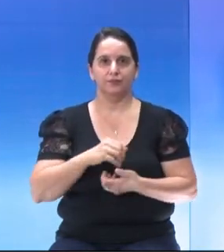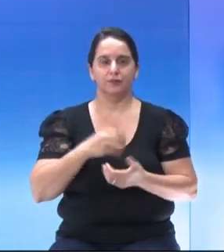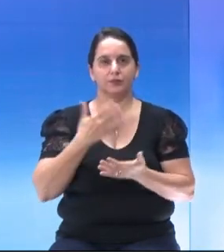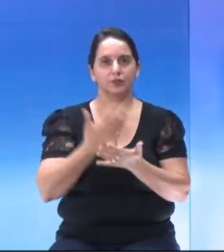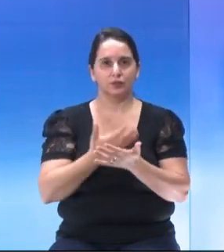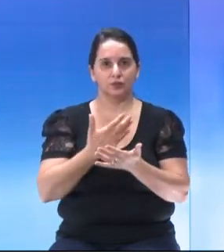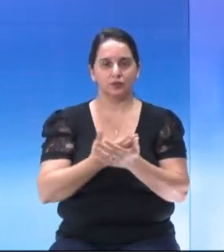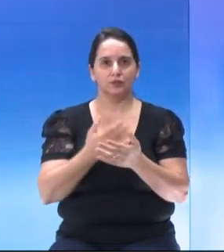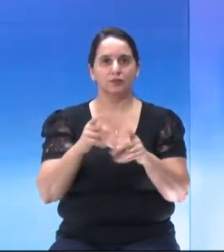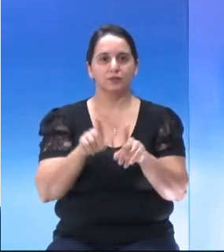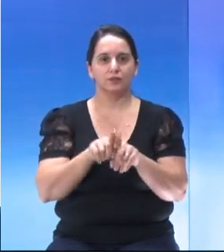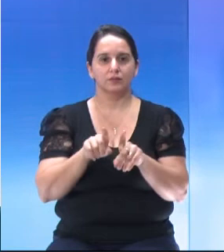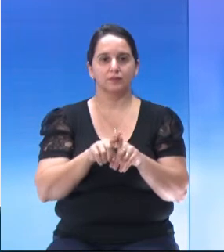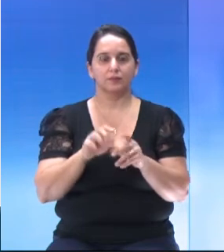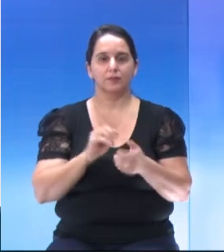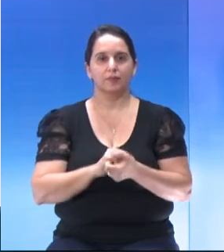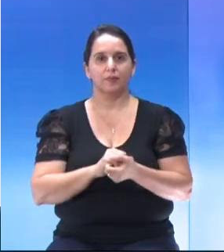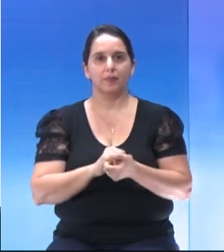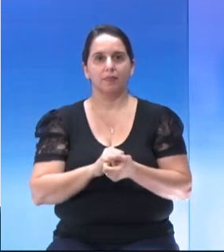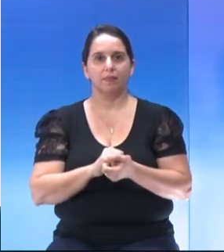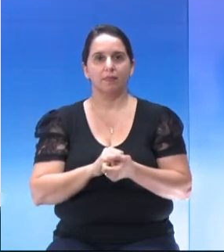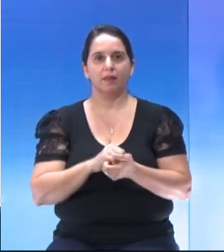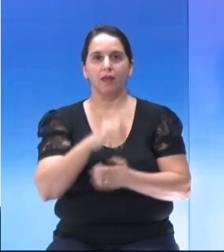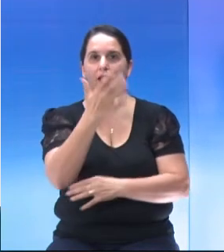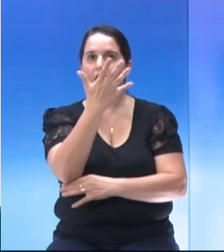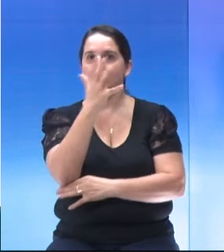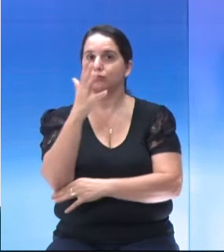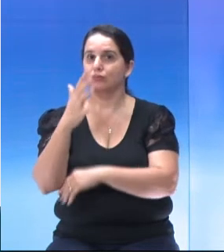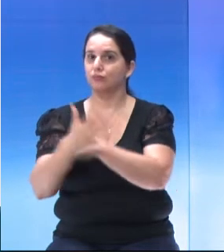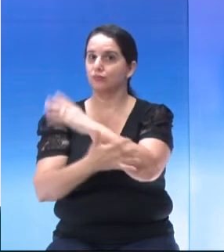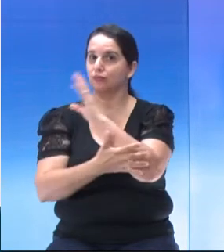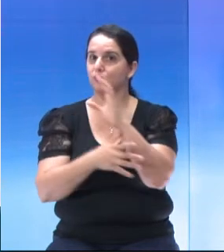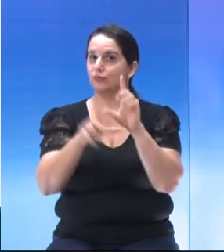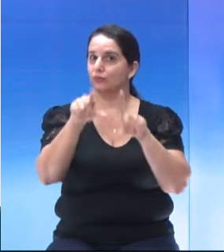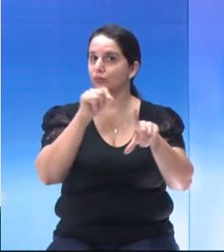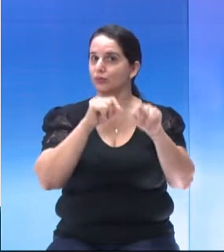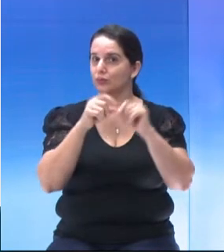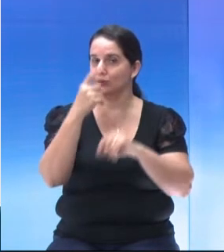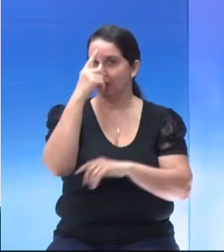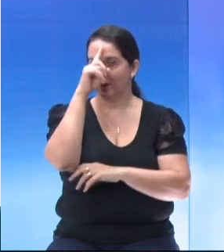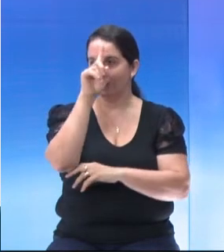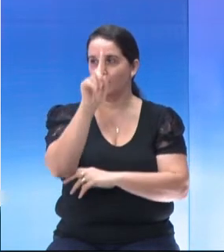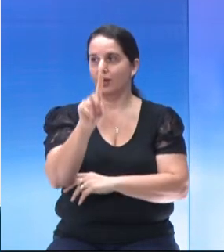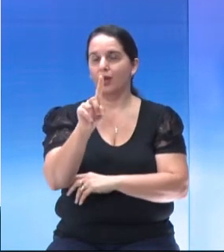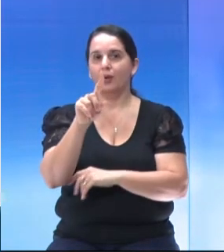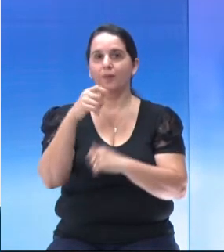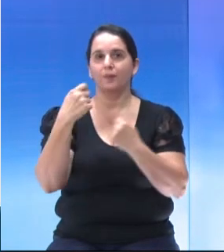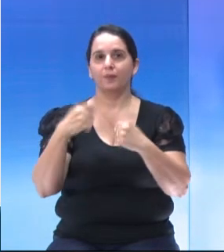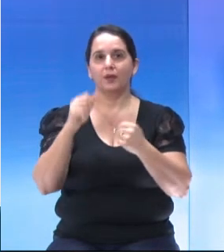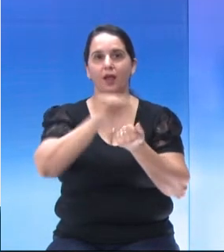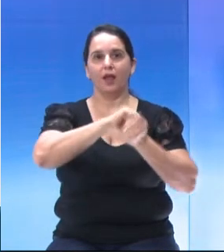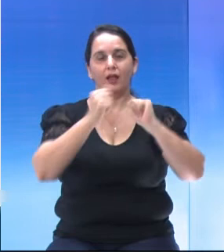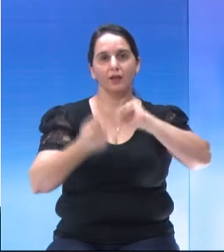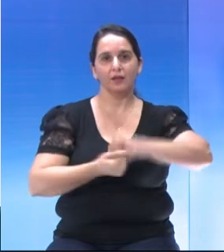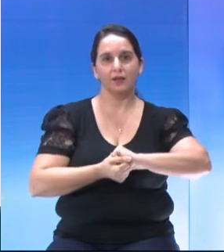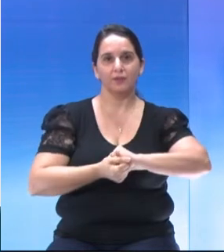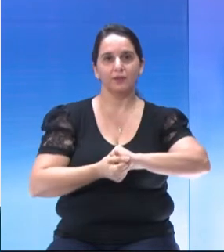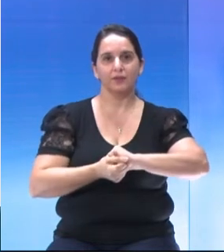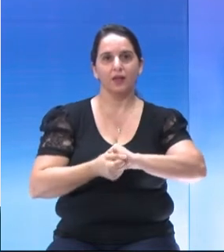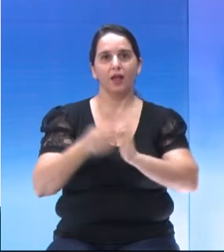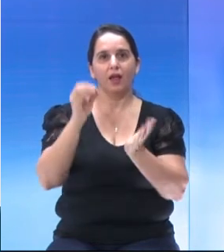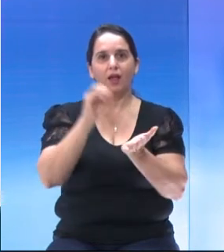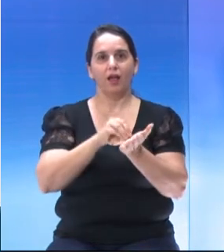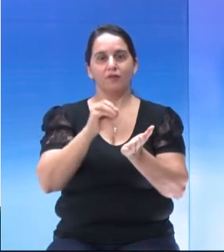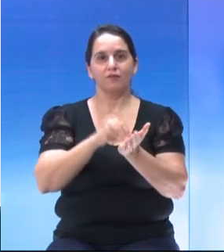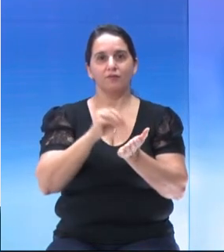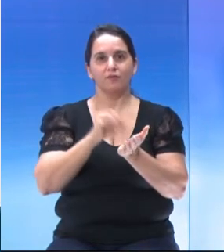tá bom? Interessante entender que as plantas nessa seleção natural aqui, elas tiveram que se adaptar à escassez